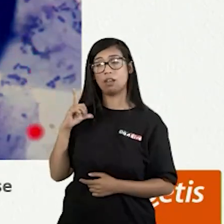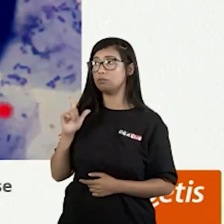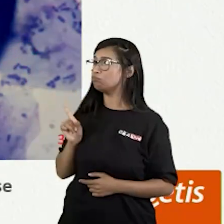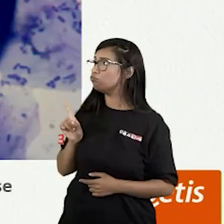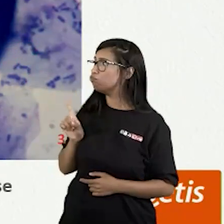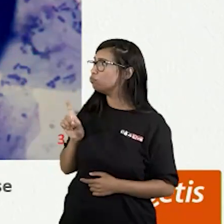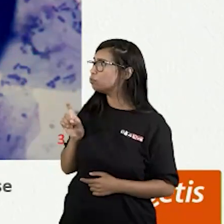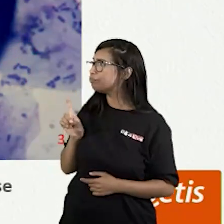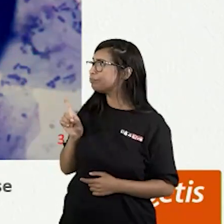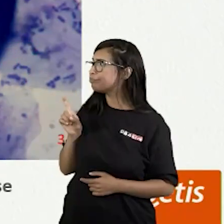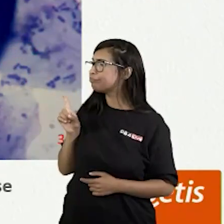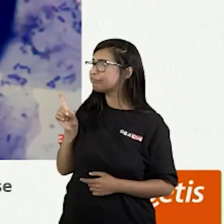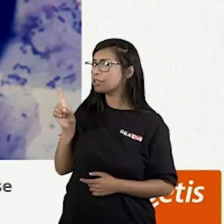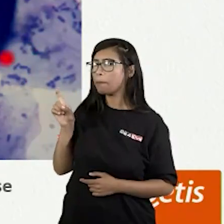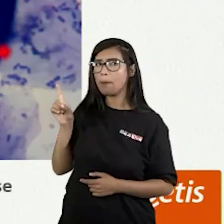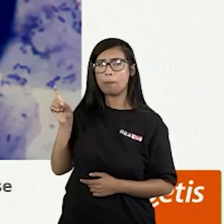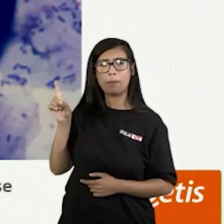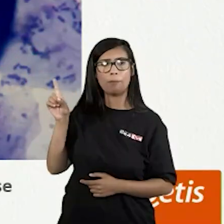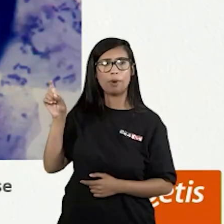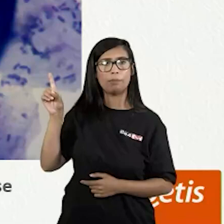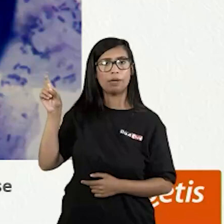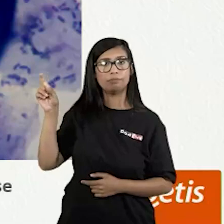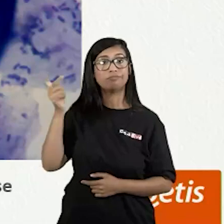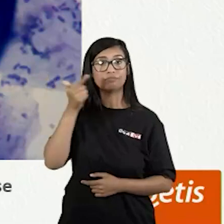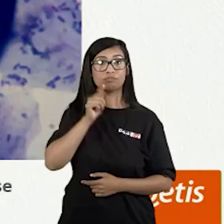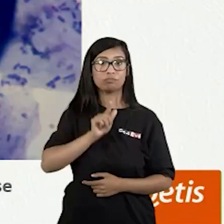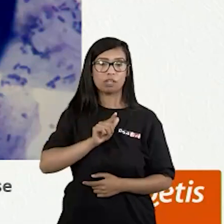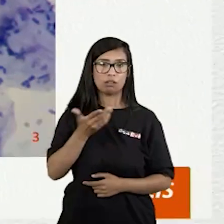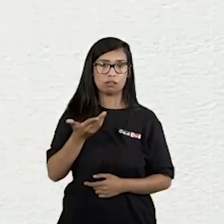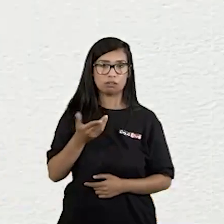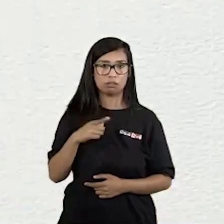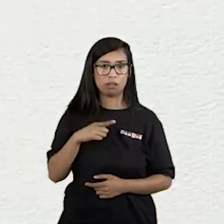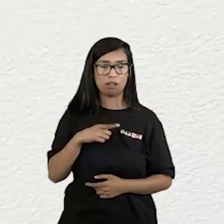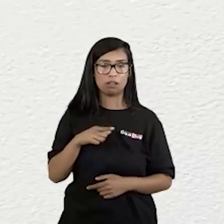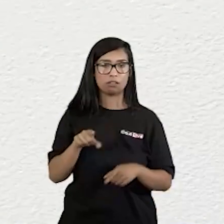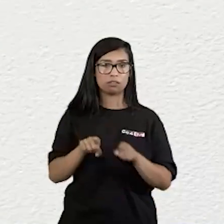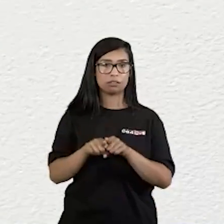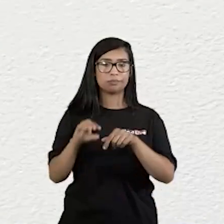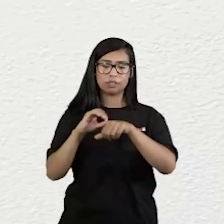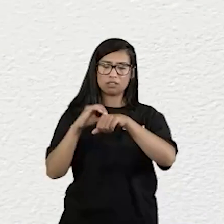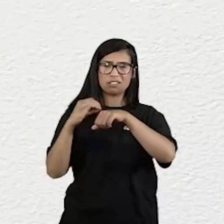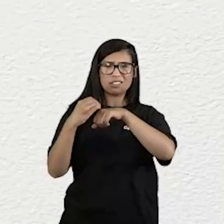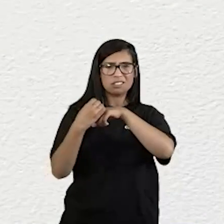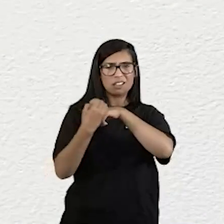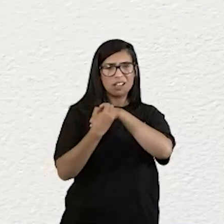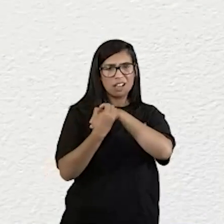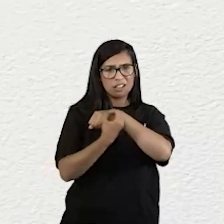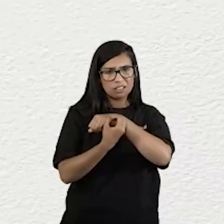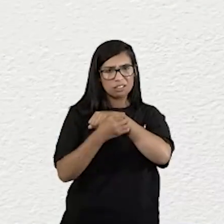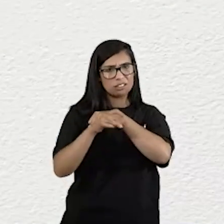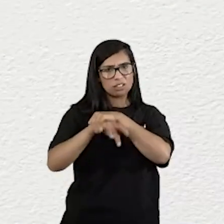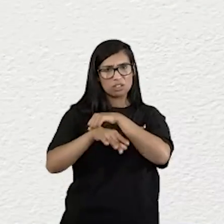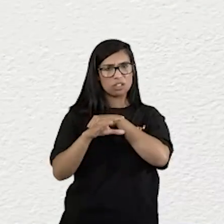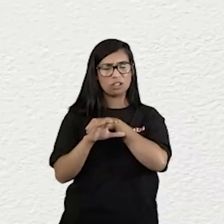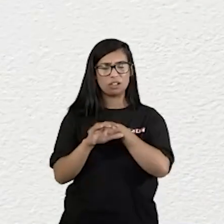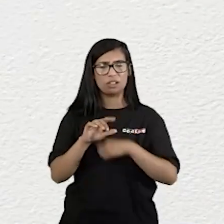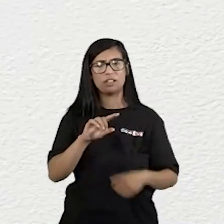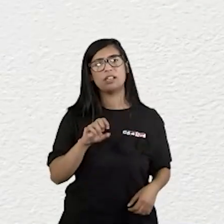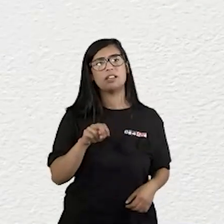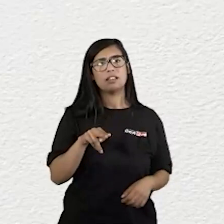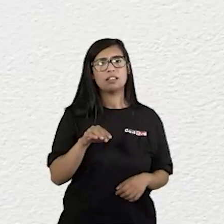e bacilares. E aqui, além das células neutrofílicas, aqui foi coletado com